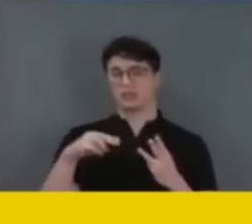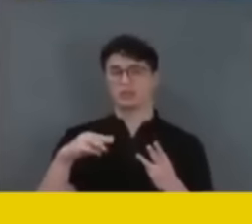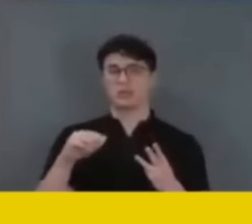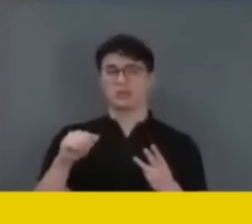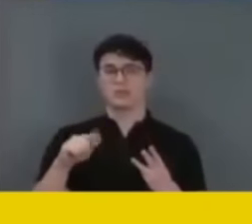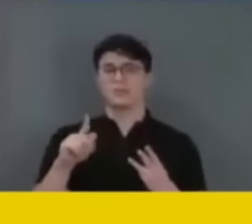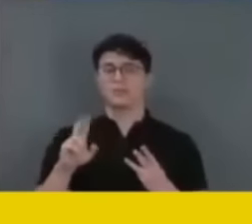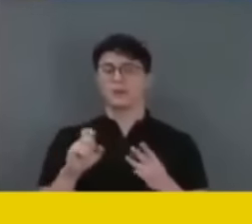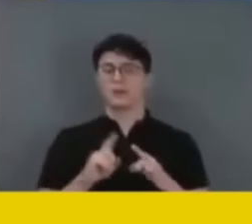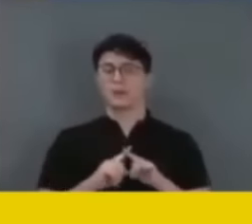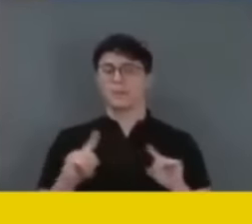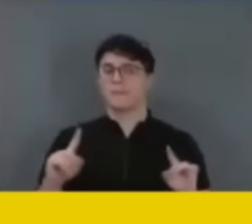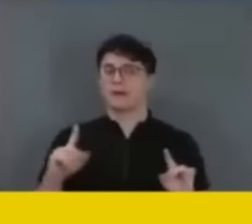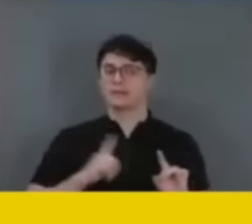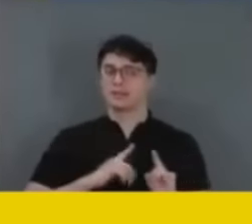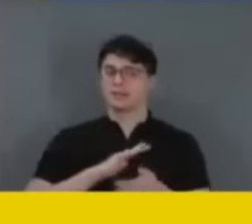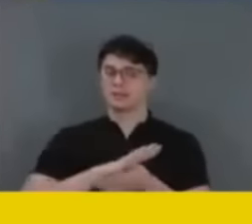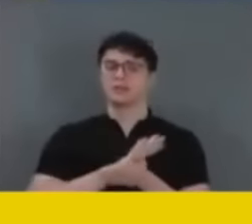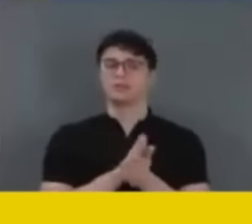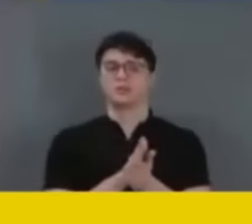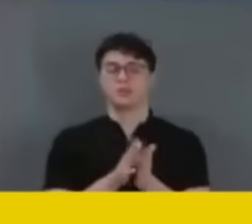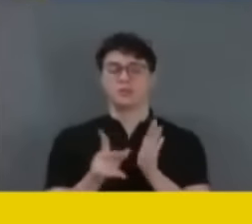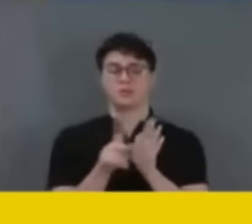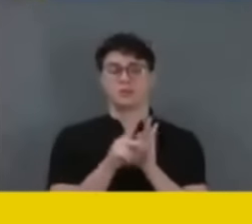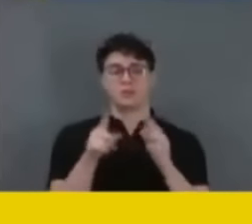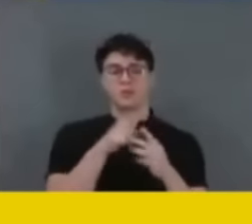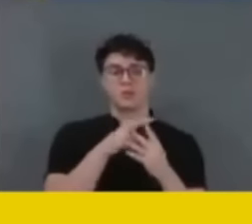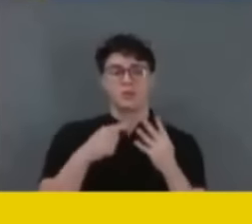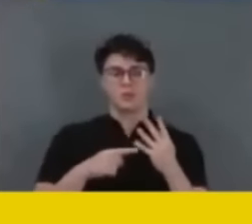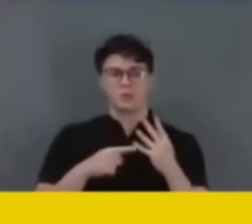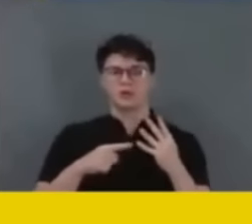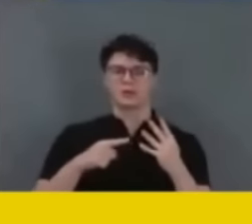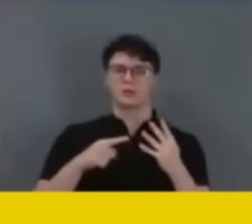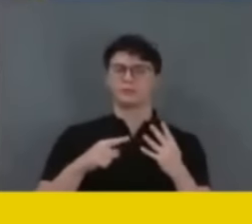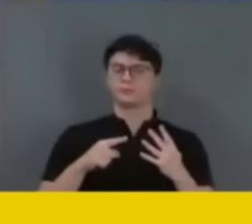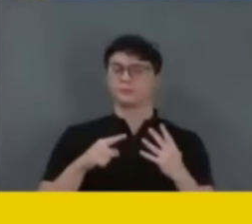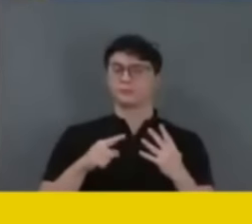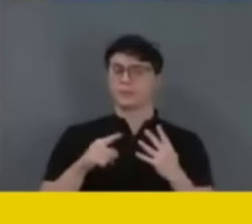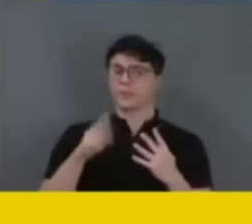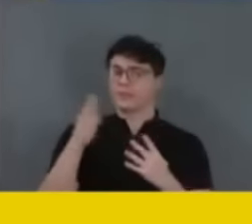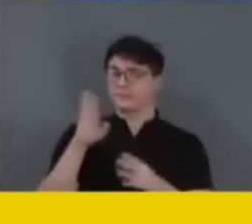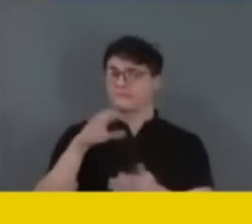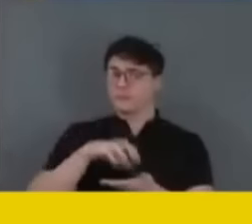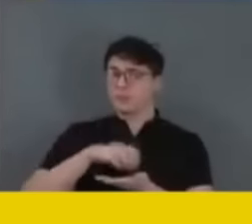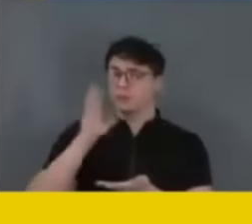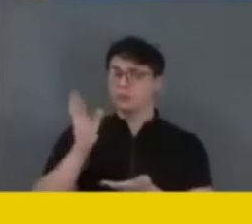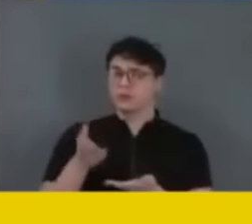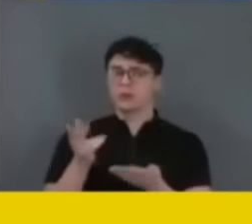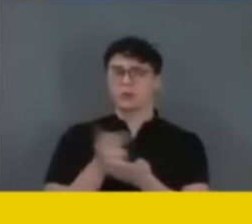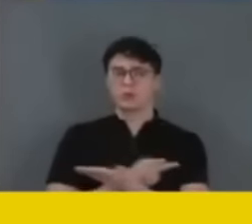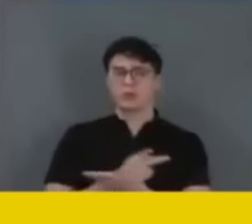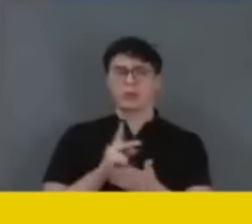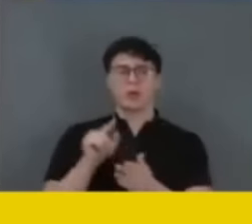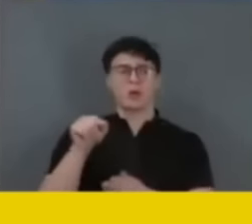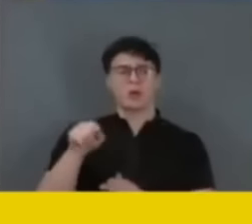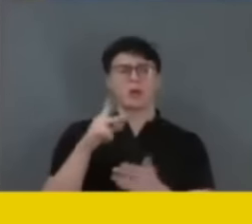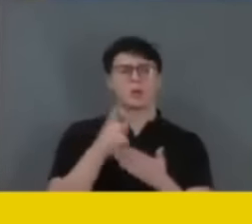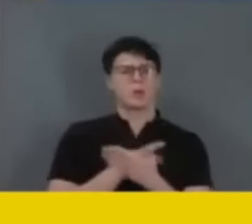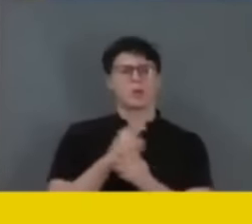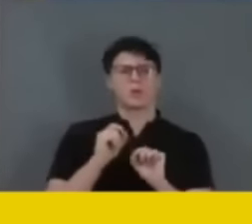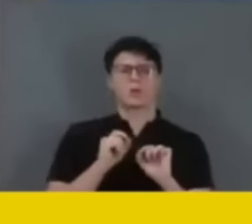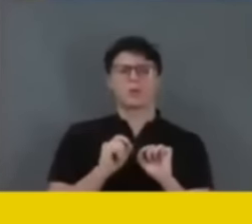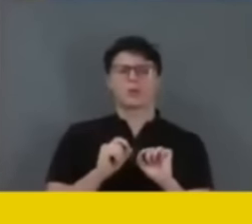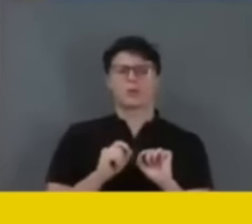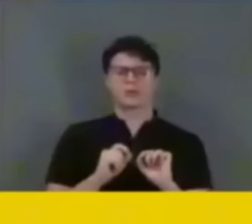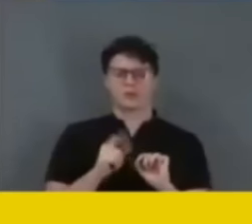a destruição desses 4 biomas que já aconteceram levaram o Rio São Francisco, senador